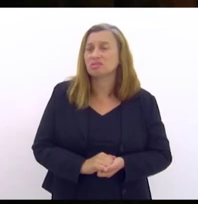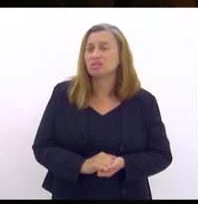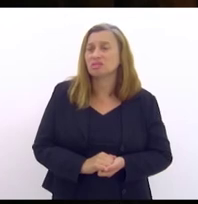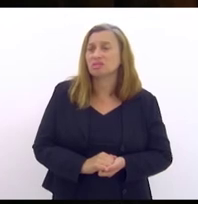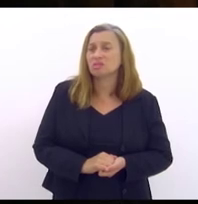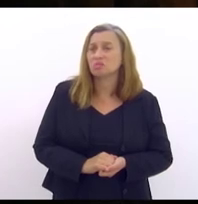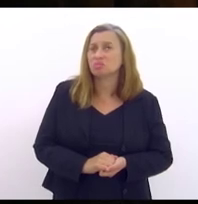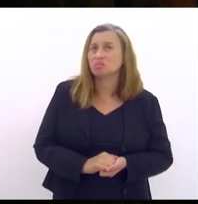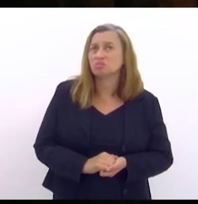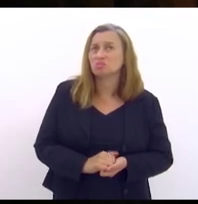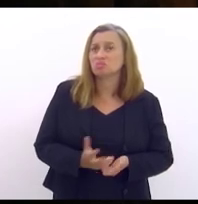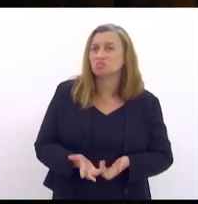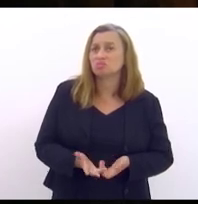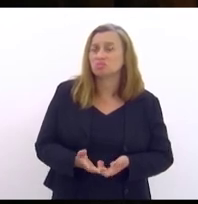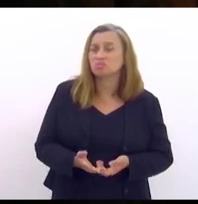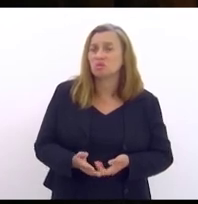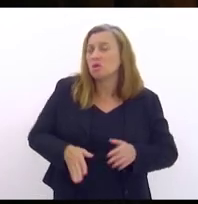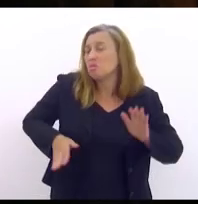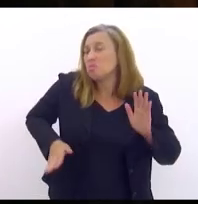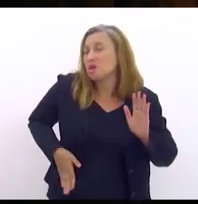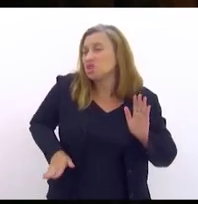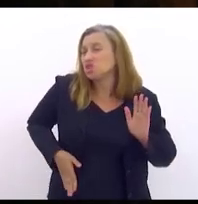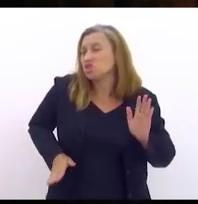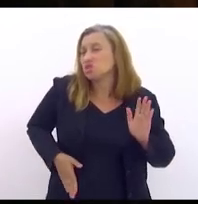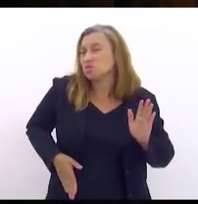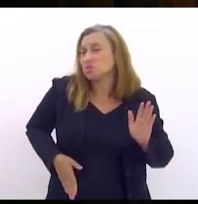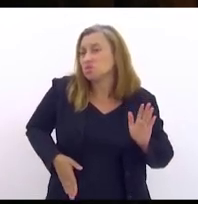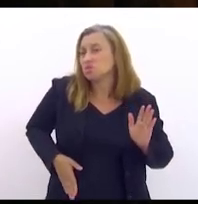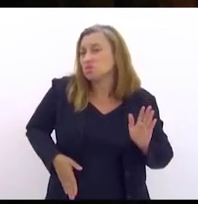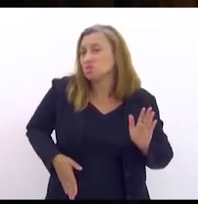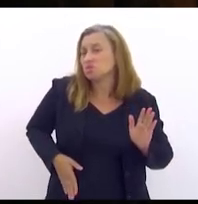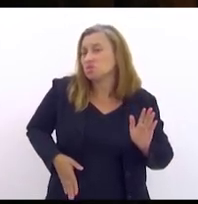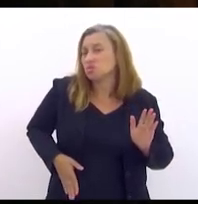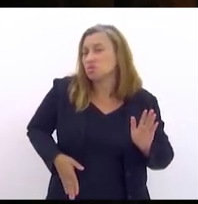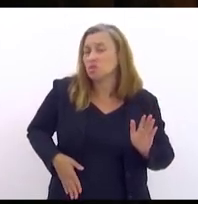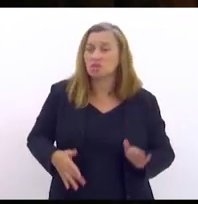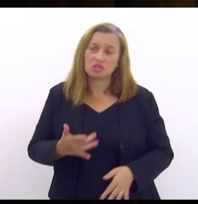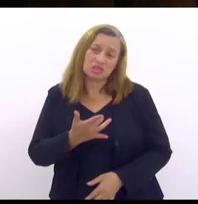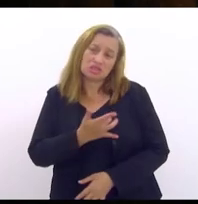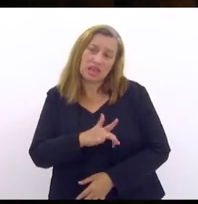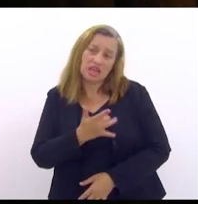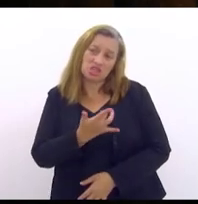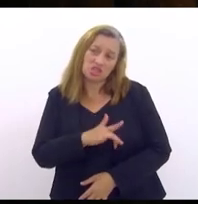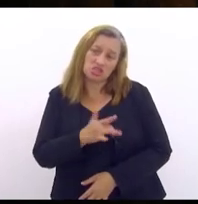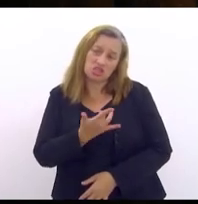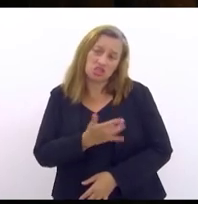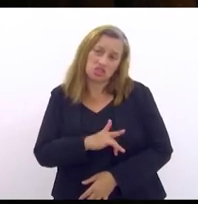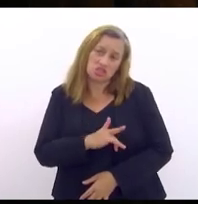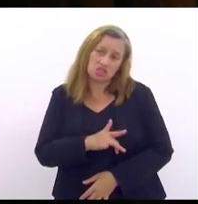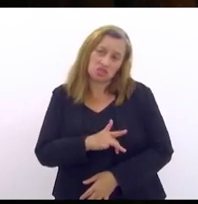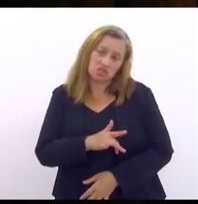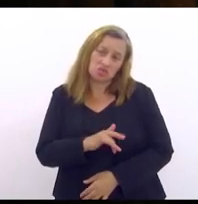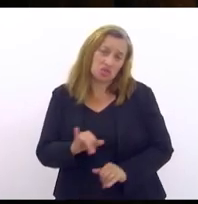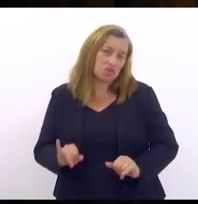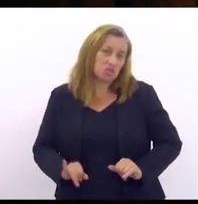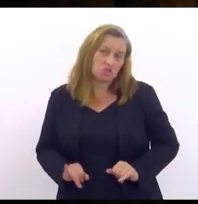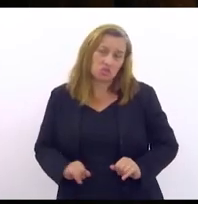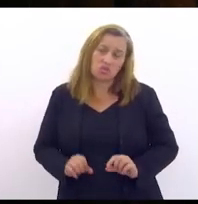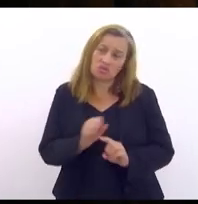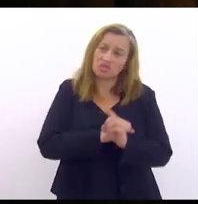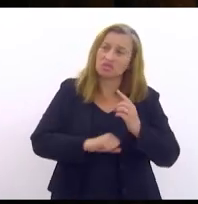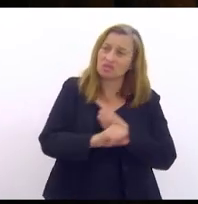o marginal seja tido como coitadinho, como vítima da sociedade, o que é uma mentira,